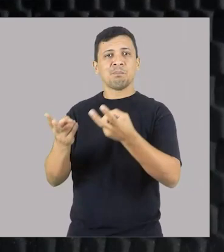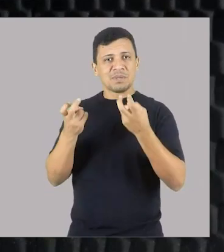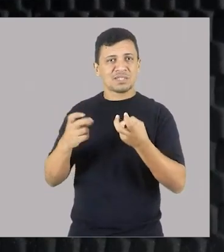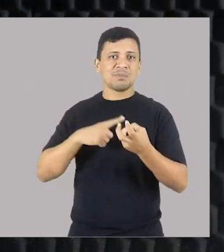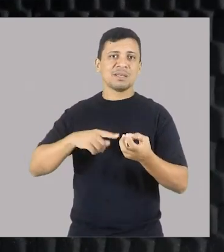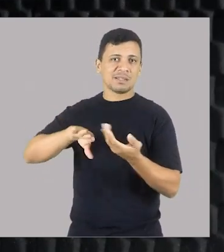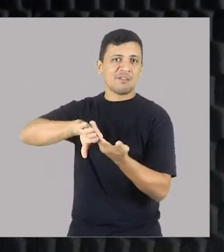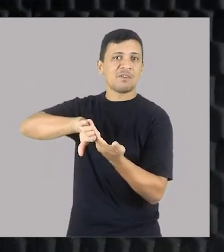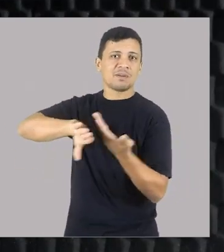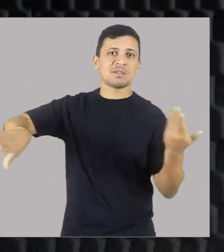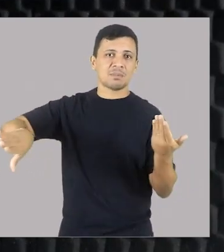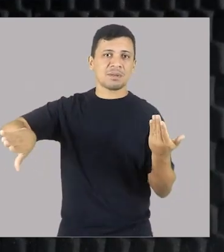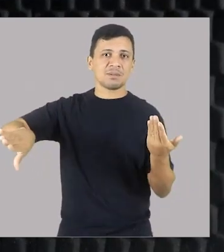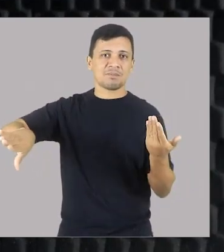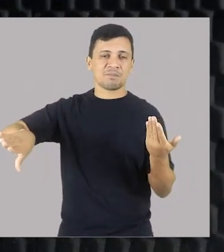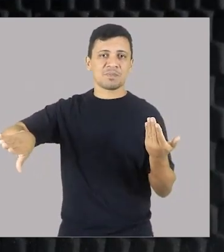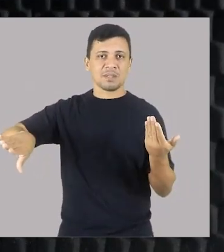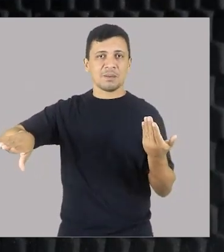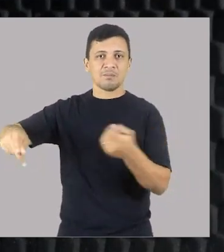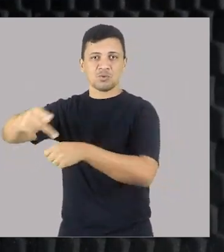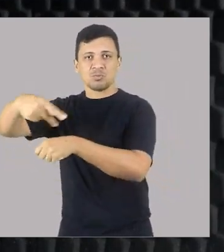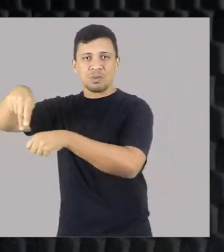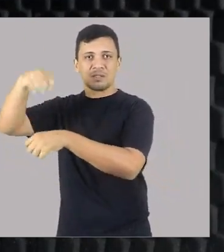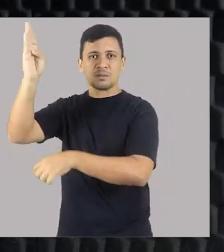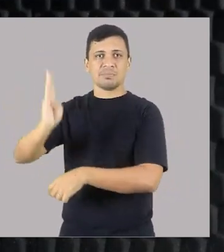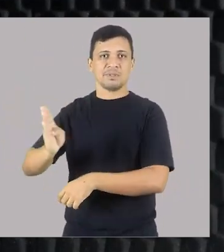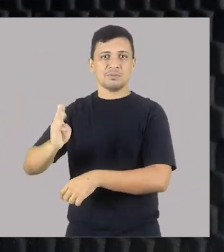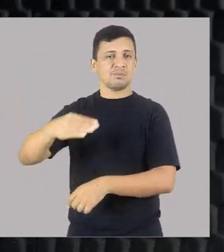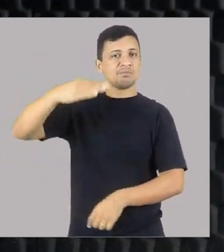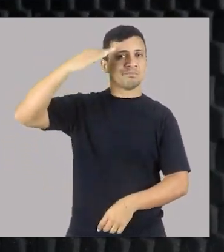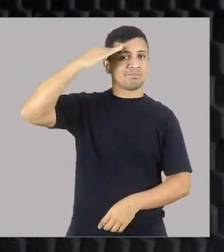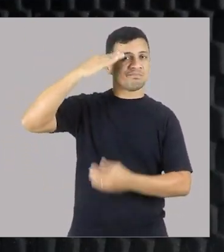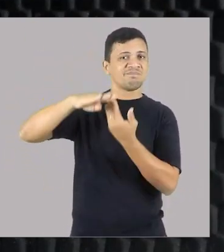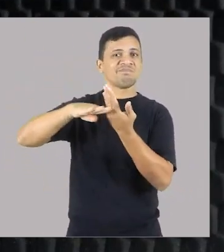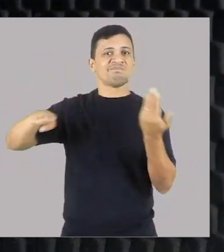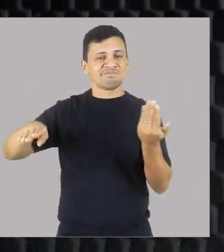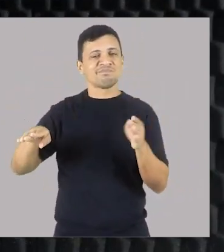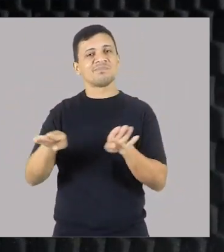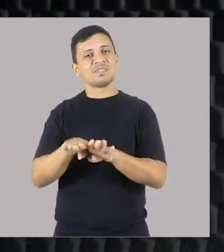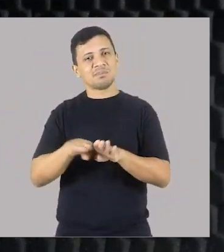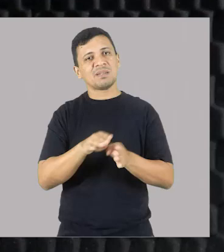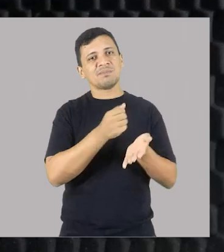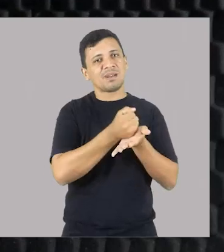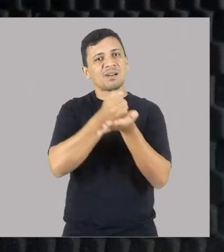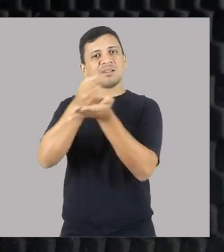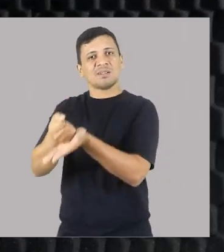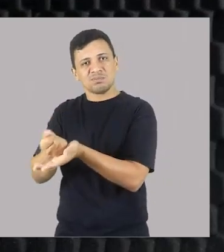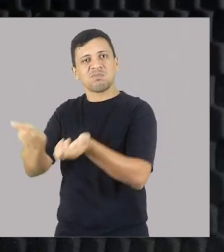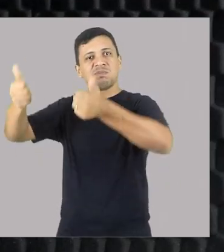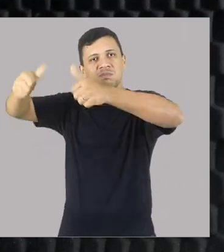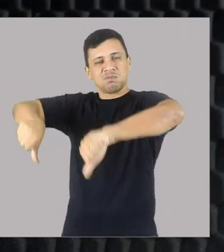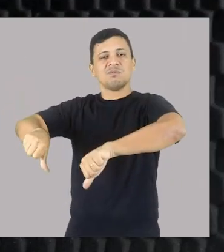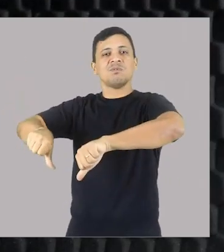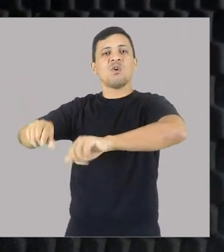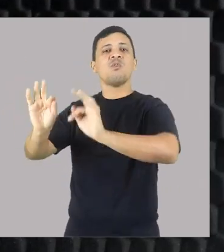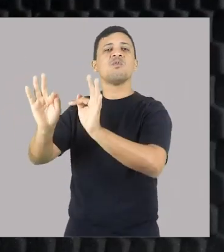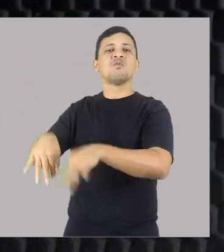essa ruptura entre exército e Estado imperial contribui para o colapso, para a crise, para a queda da monarquia